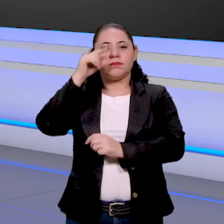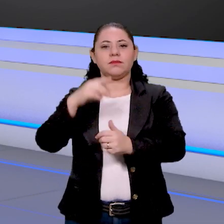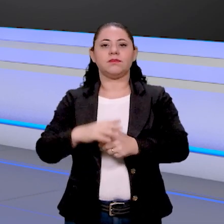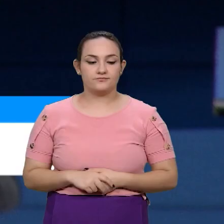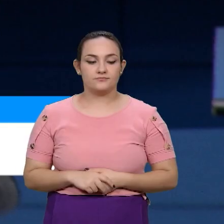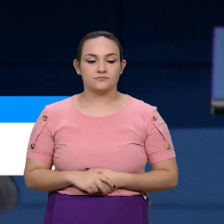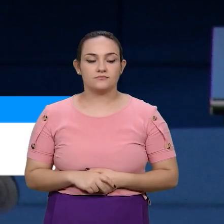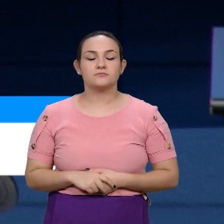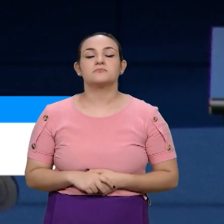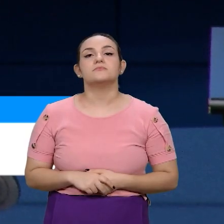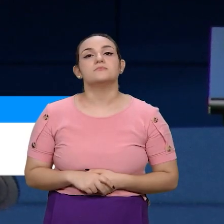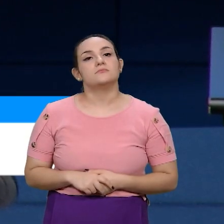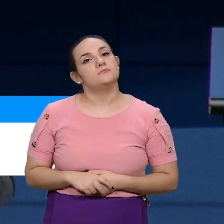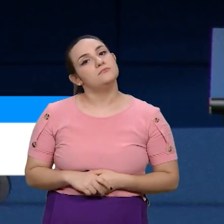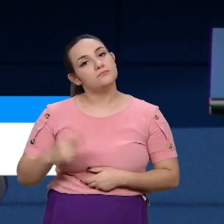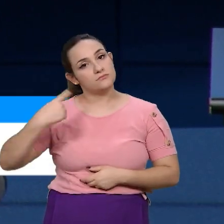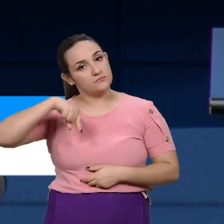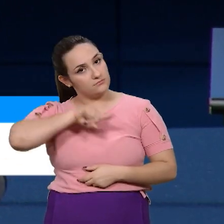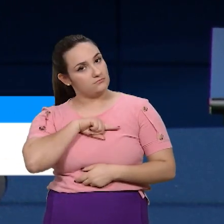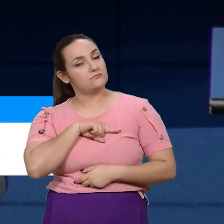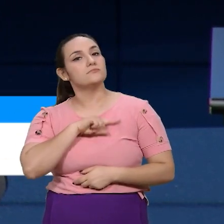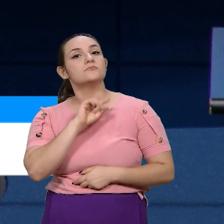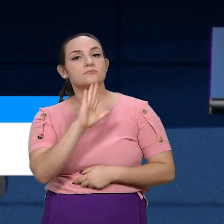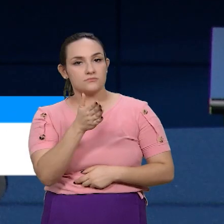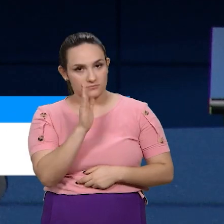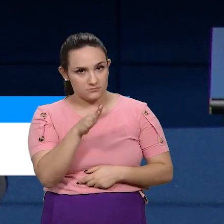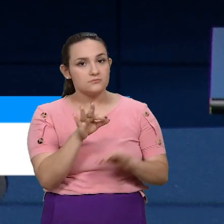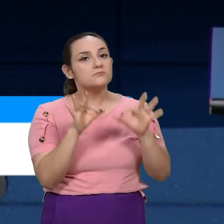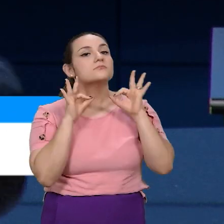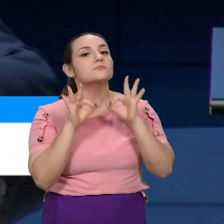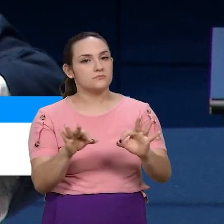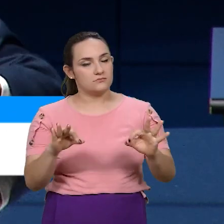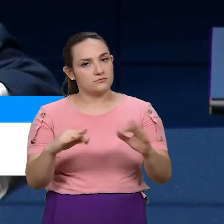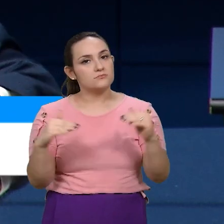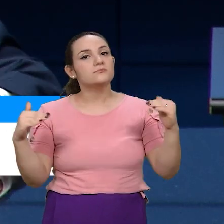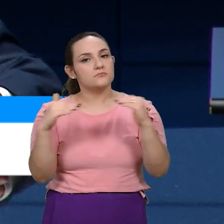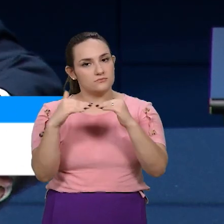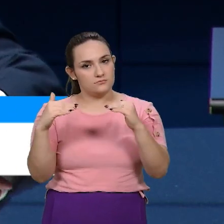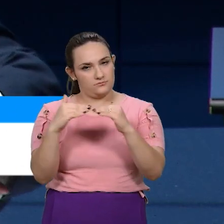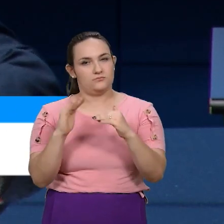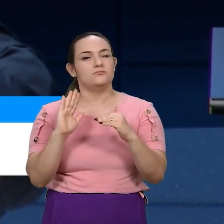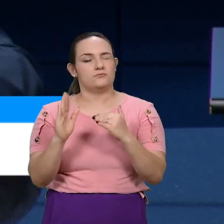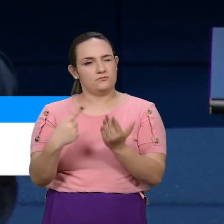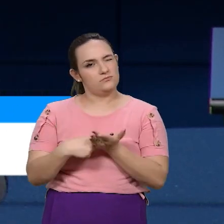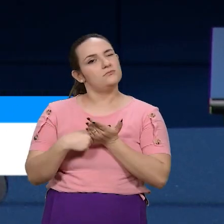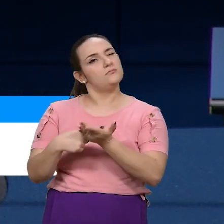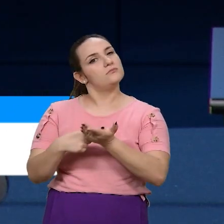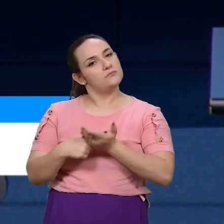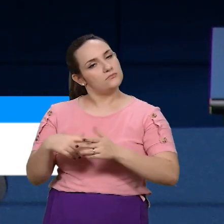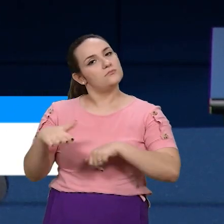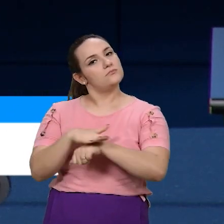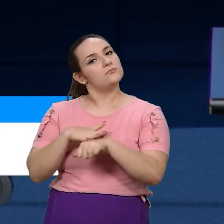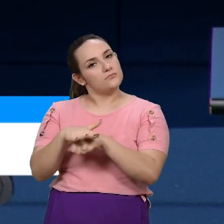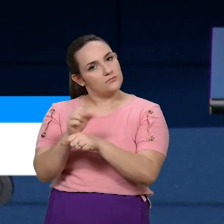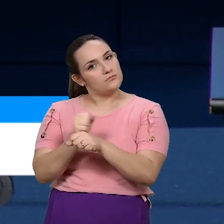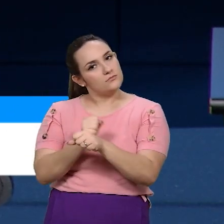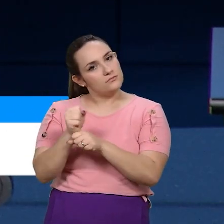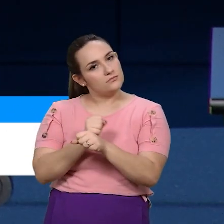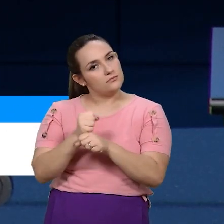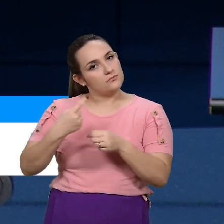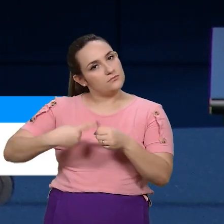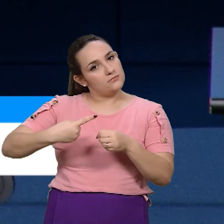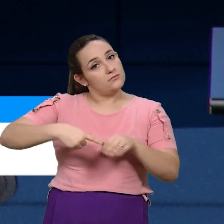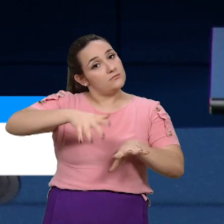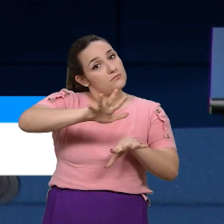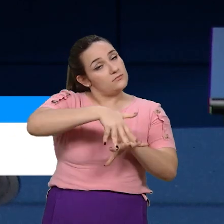Claro. Nós recebemos a confirmação ontem, já estava esse assunto em andamento há alguns anos em